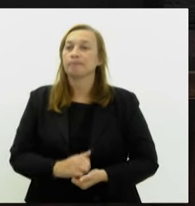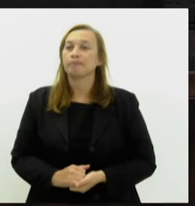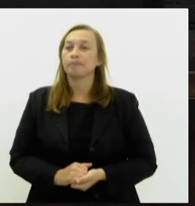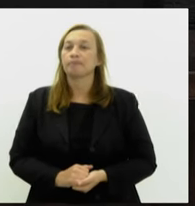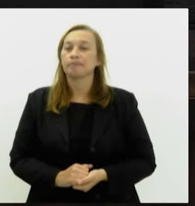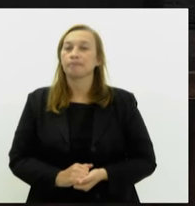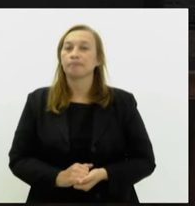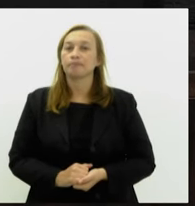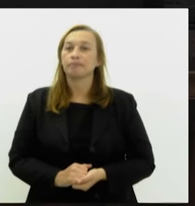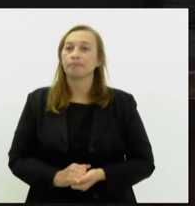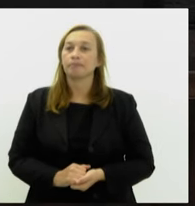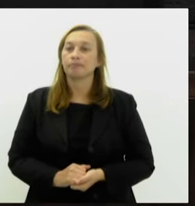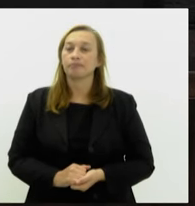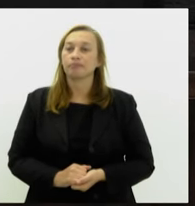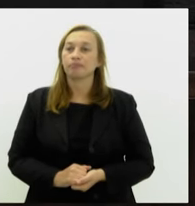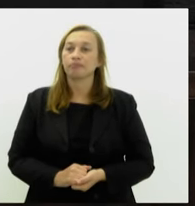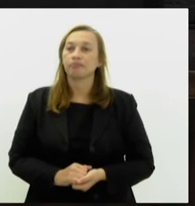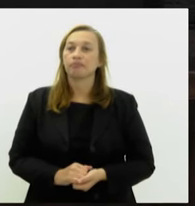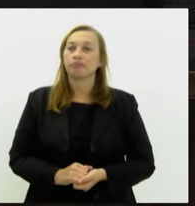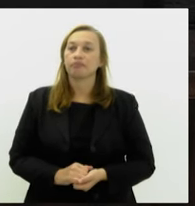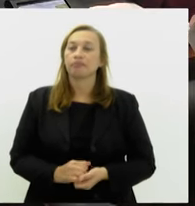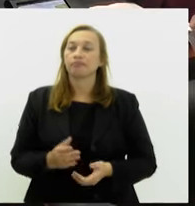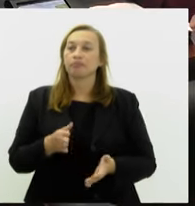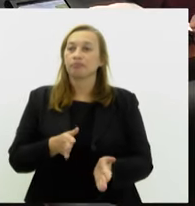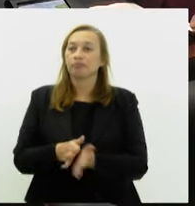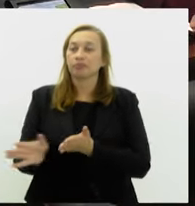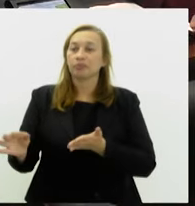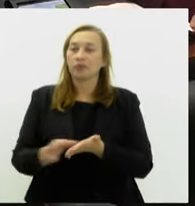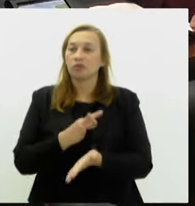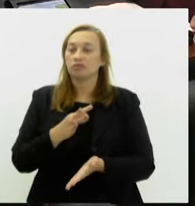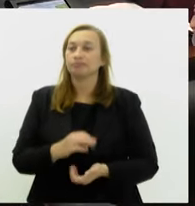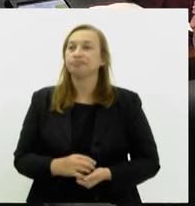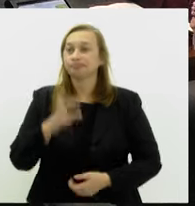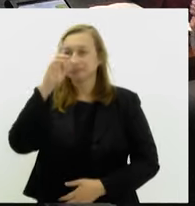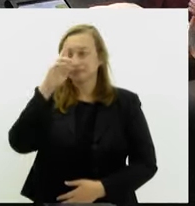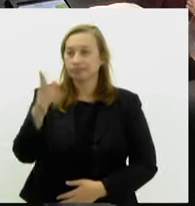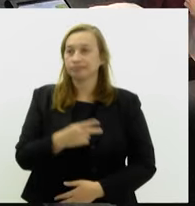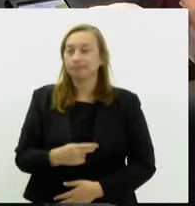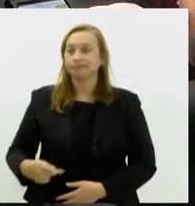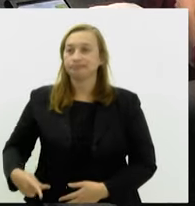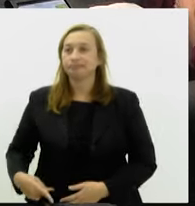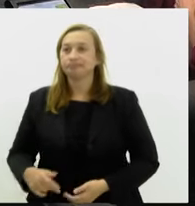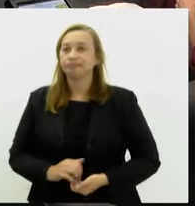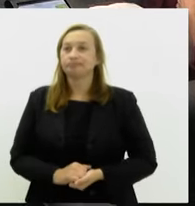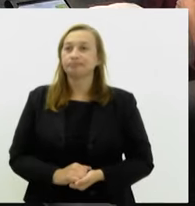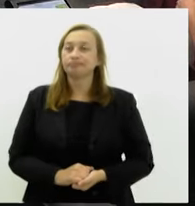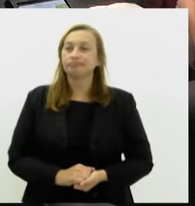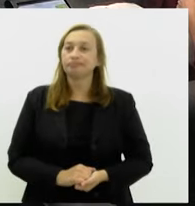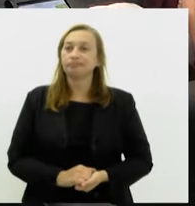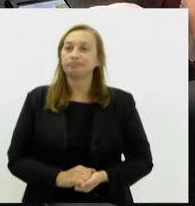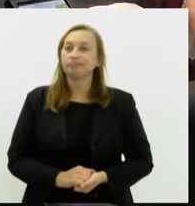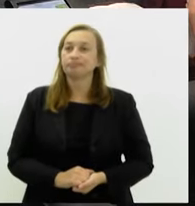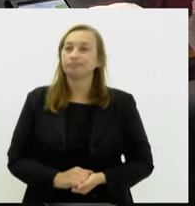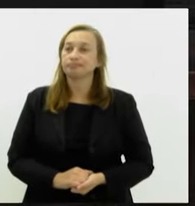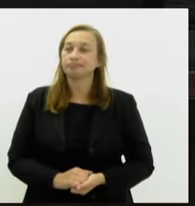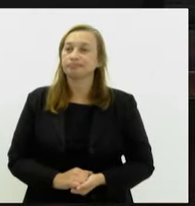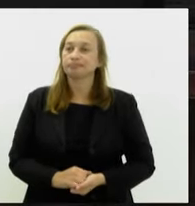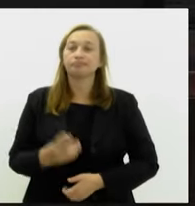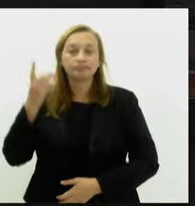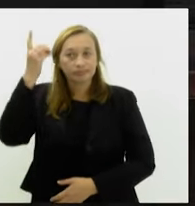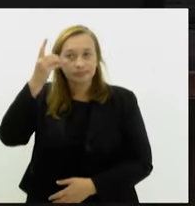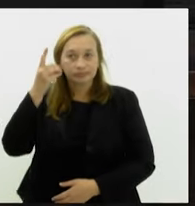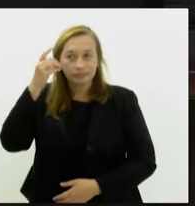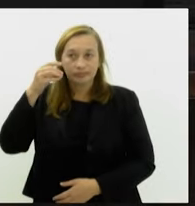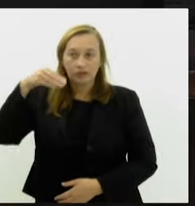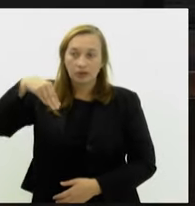Aprovado. Vai autógrafo. Senhora Presidente. É, o autor, deputado Carlos Macedo,